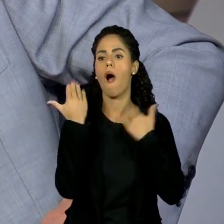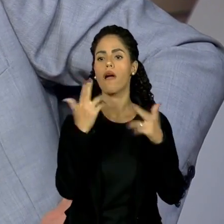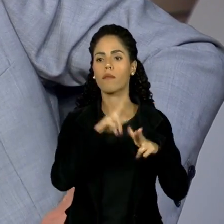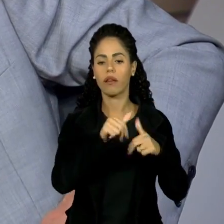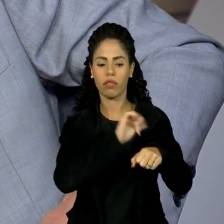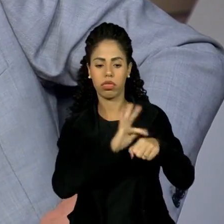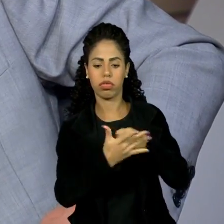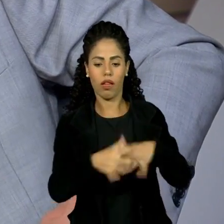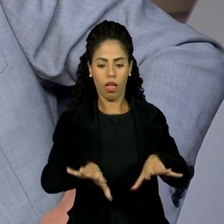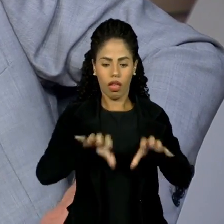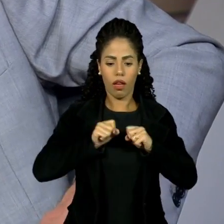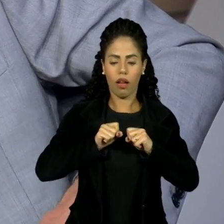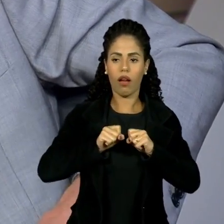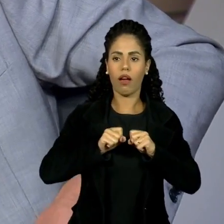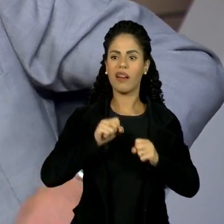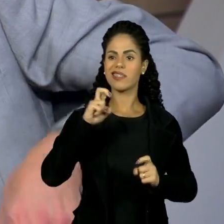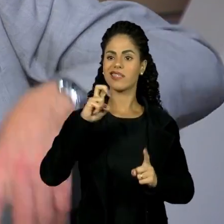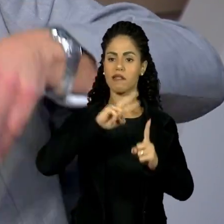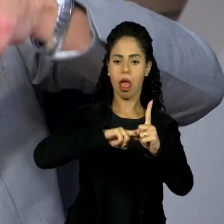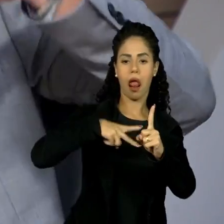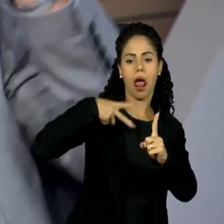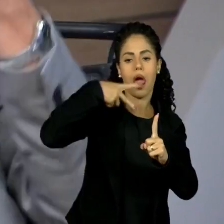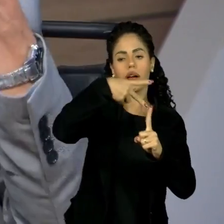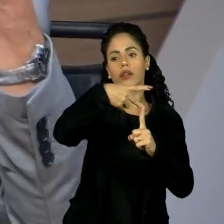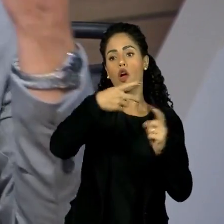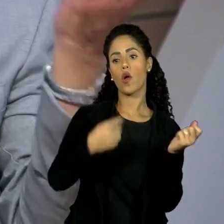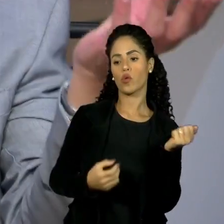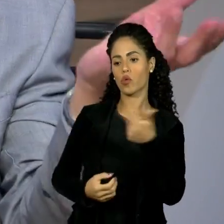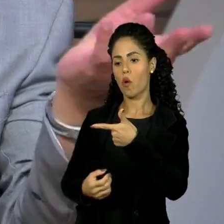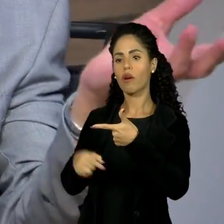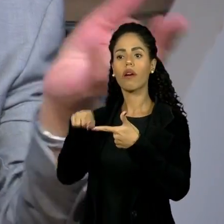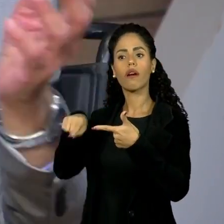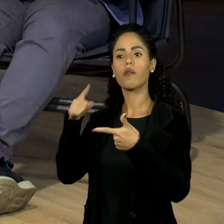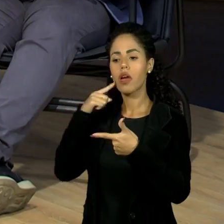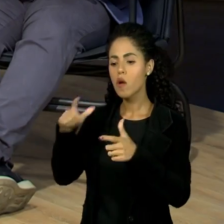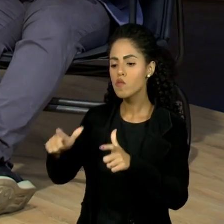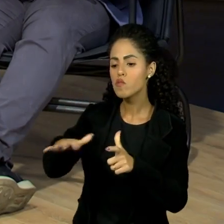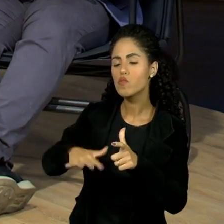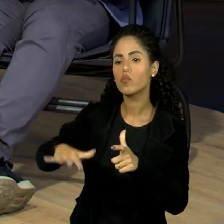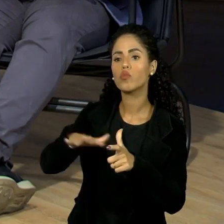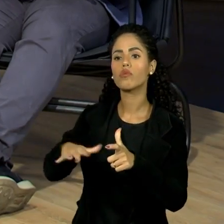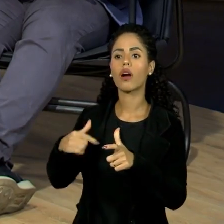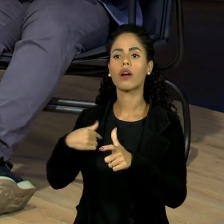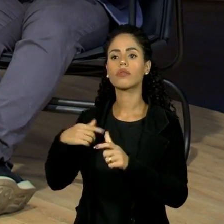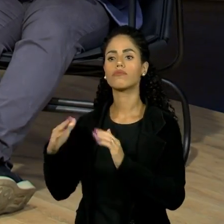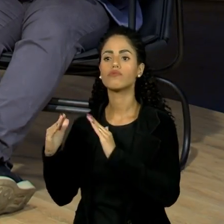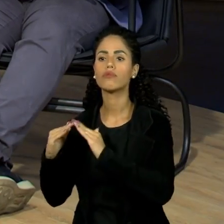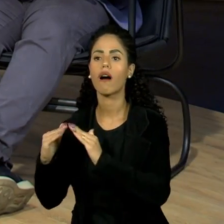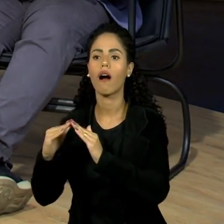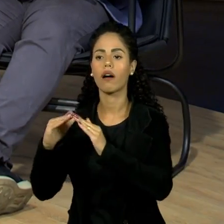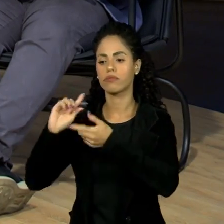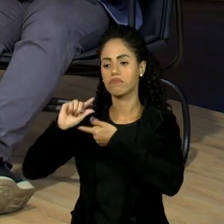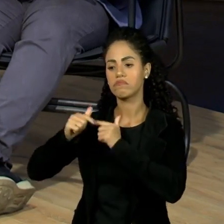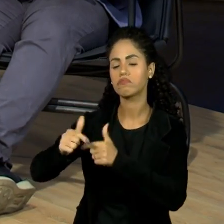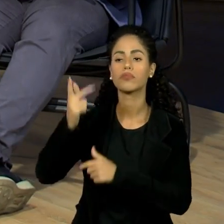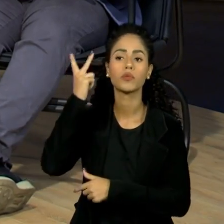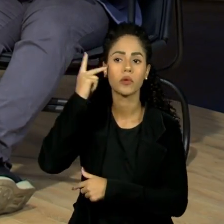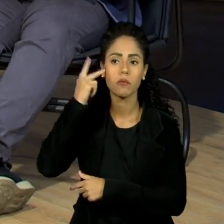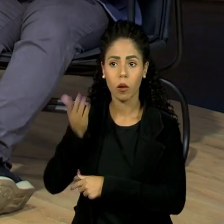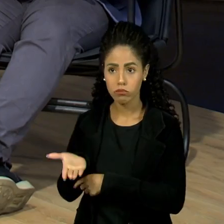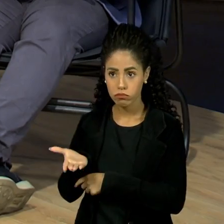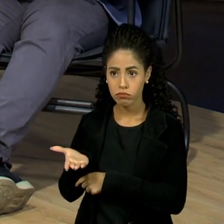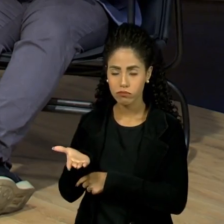Covid 4, 5 vezes maiores do que numa zona residencial tradicional. Por exemplo,